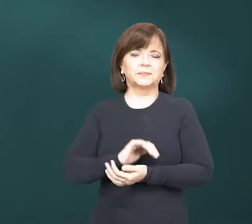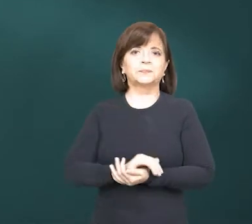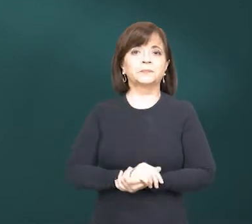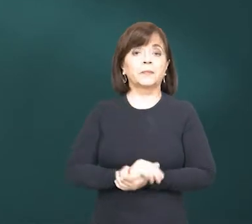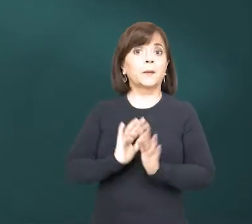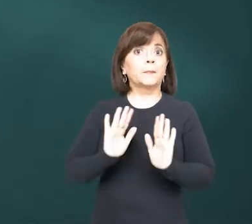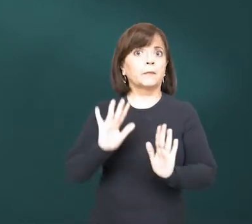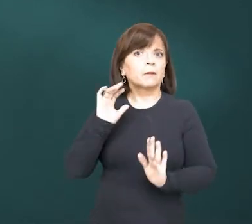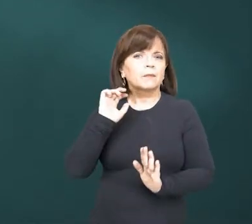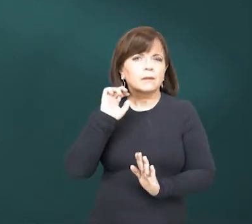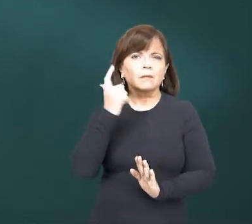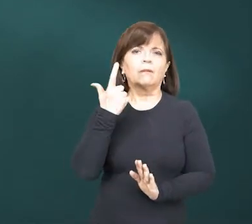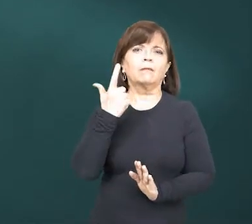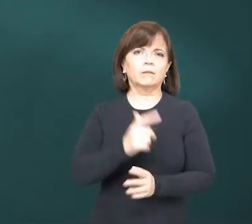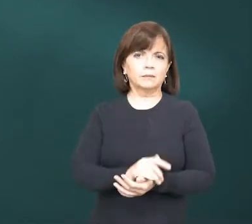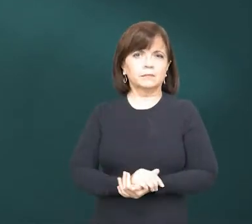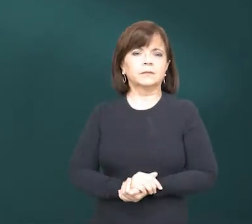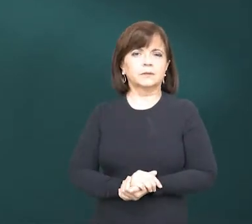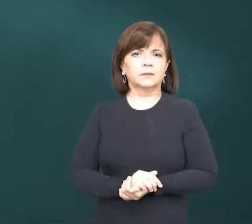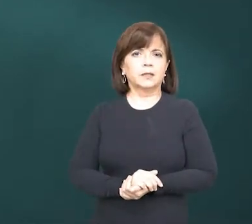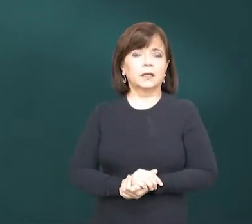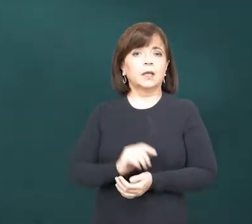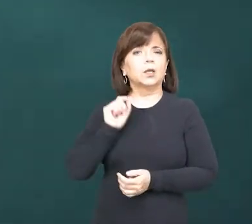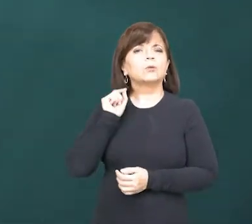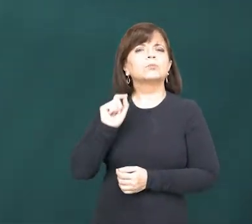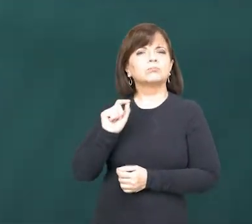Mas é lógico que